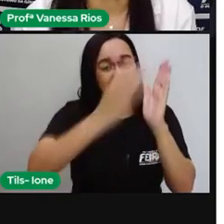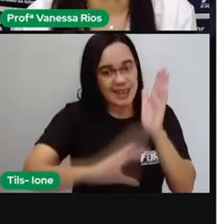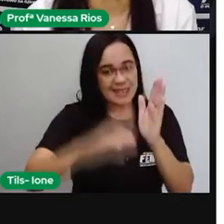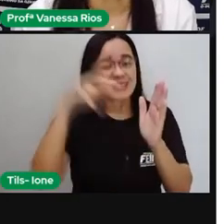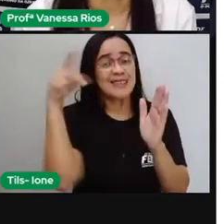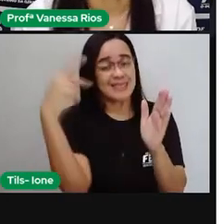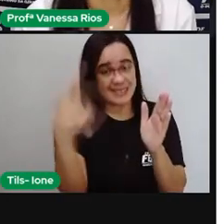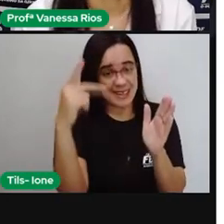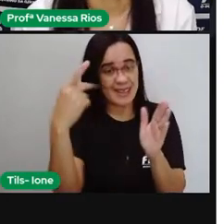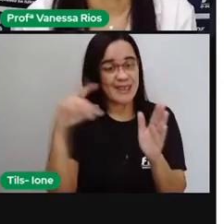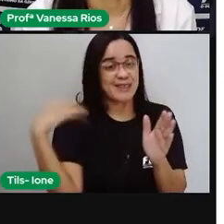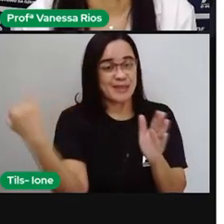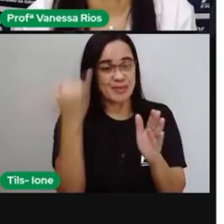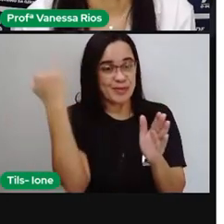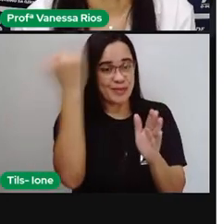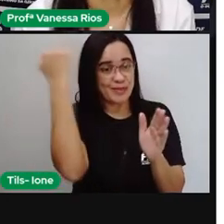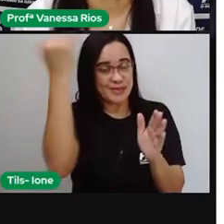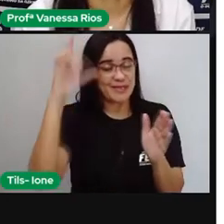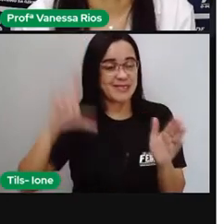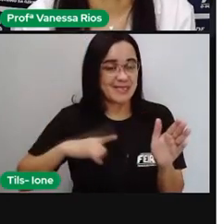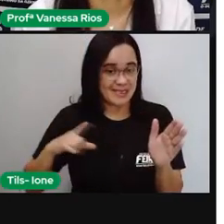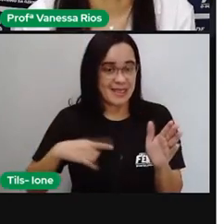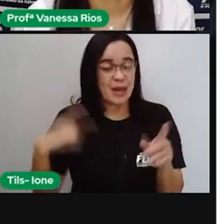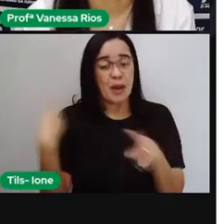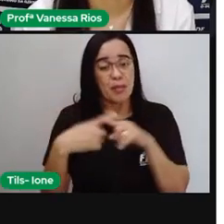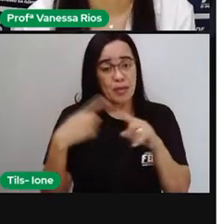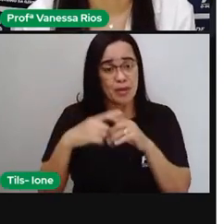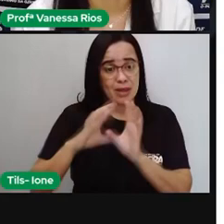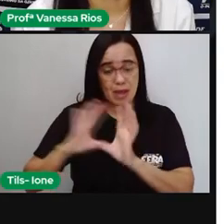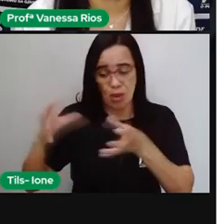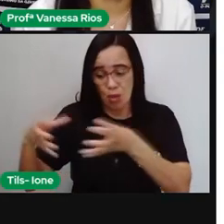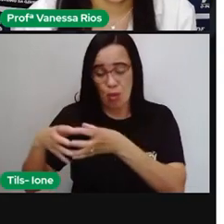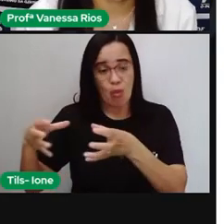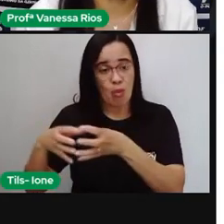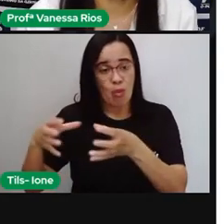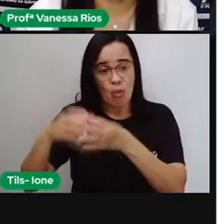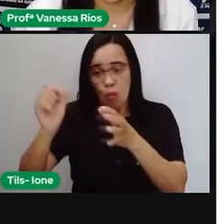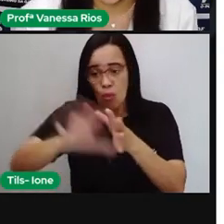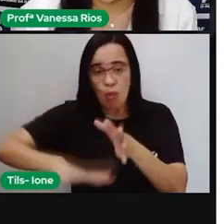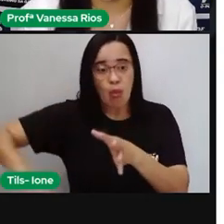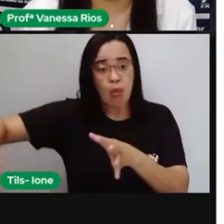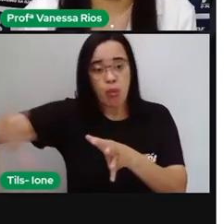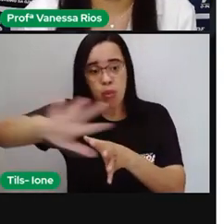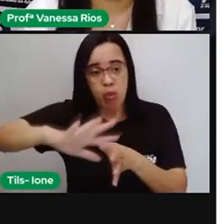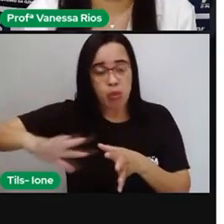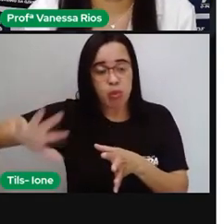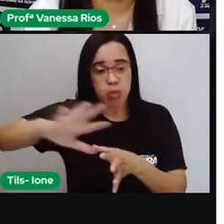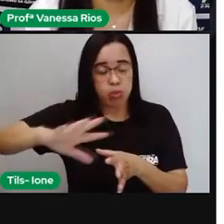Os indígenas, eles ocupavam toda a superfície, especialmente aí o litoral.